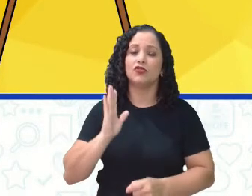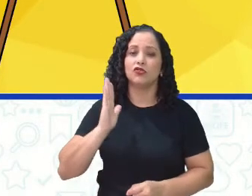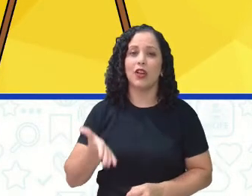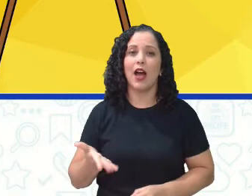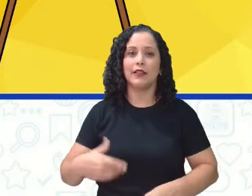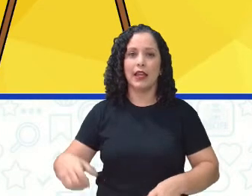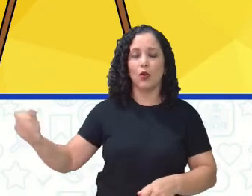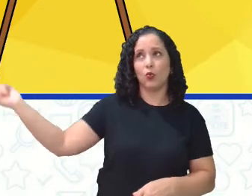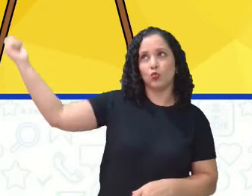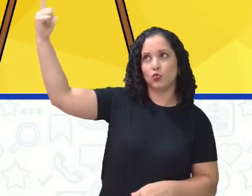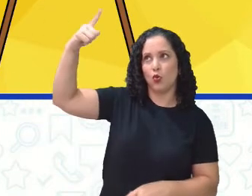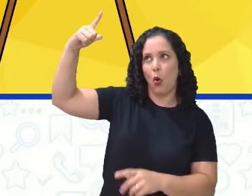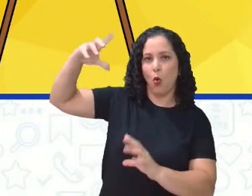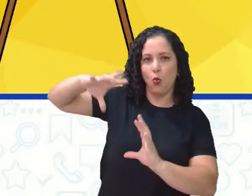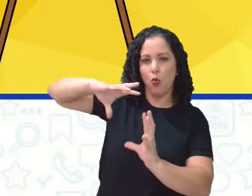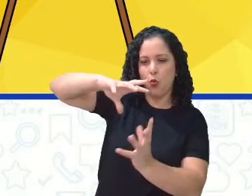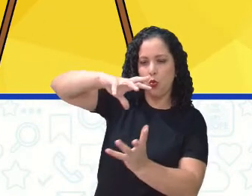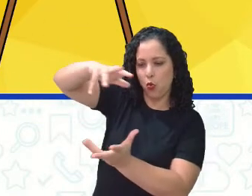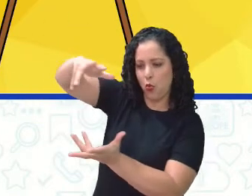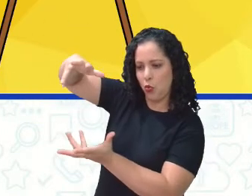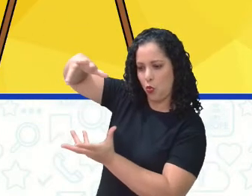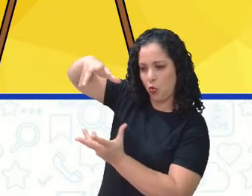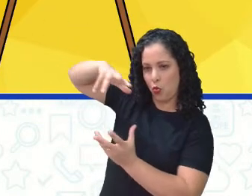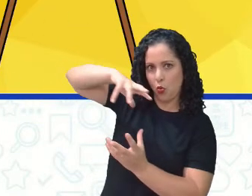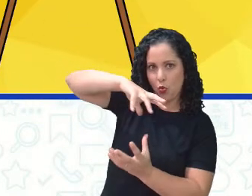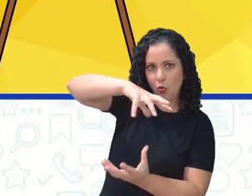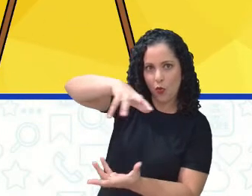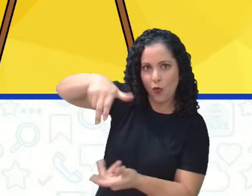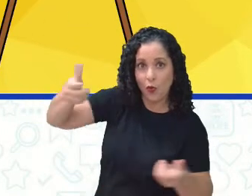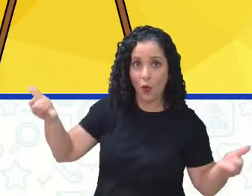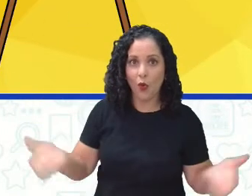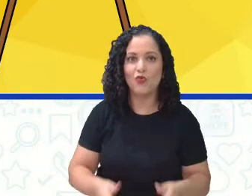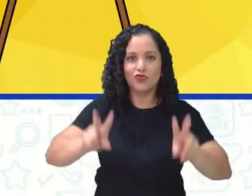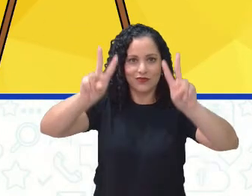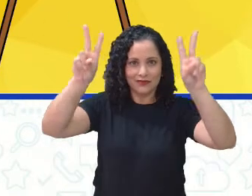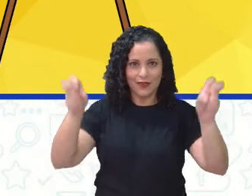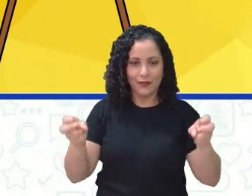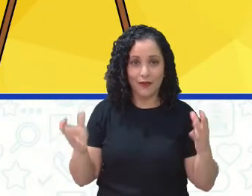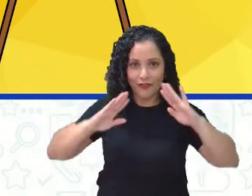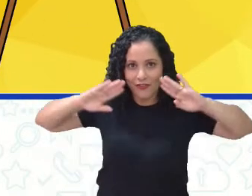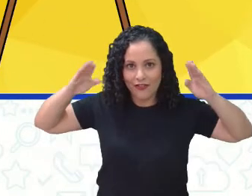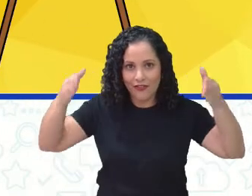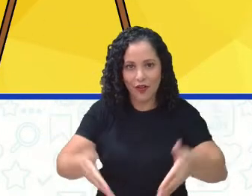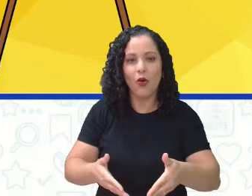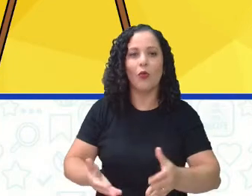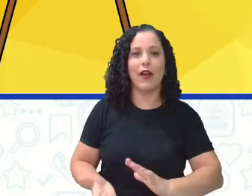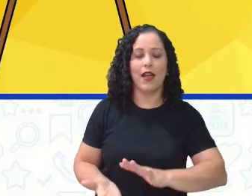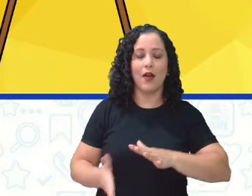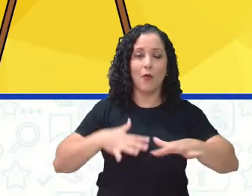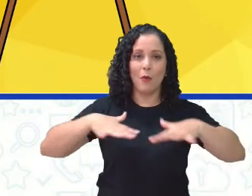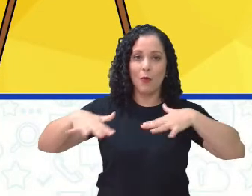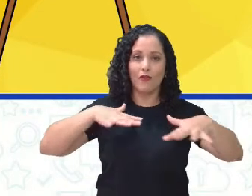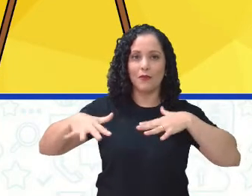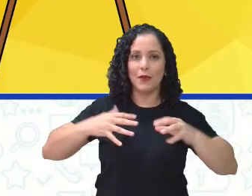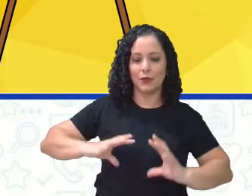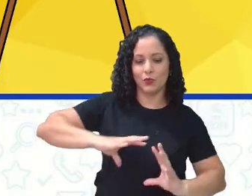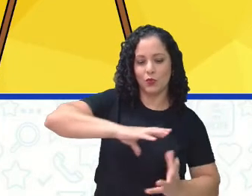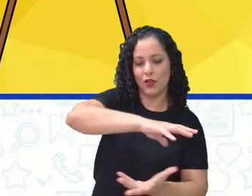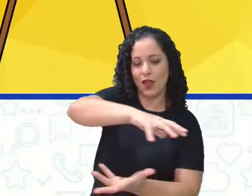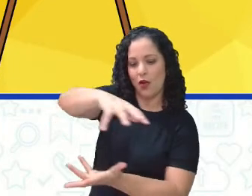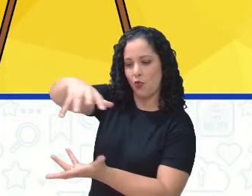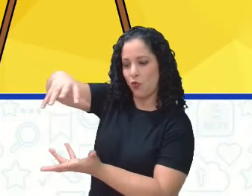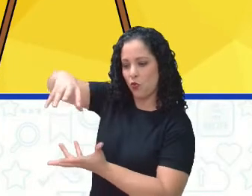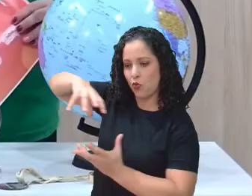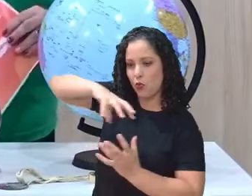planeta Terra no espaço. E hoje nós vamos falar sobre os movimentos da Terra. E vamos também lançar hoje